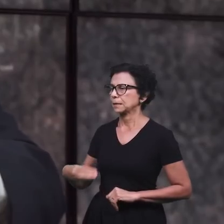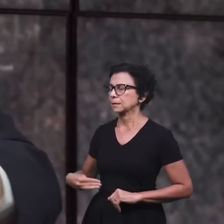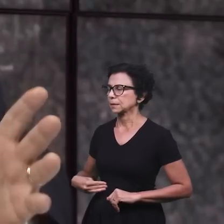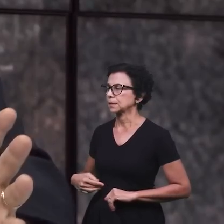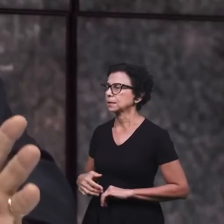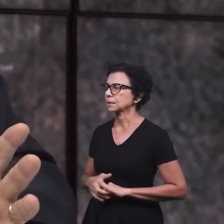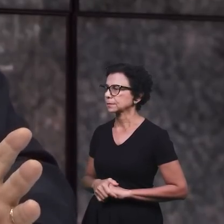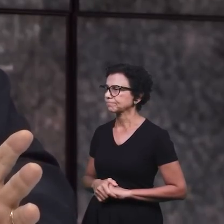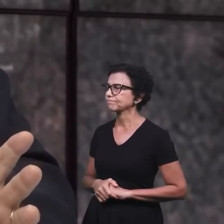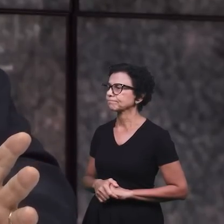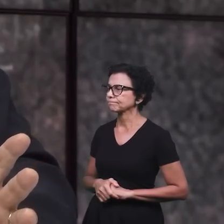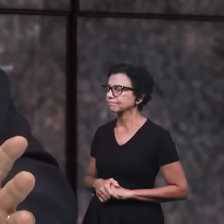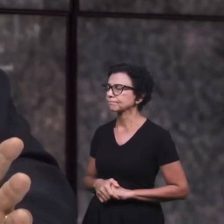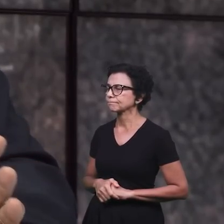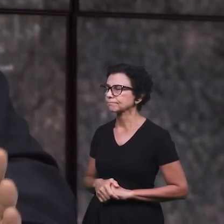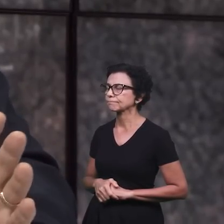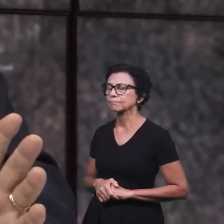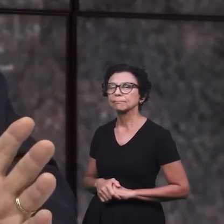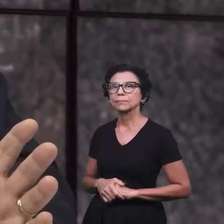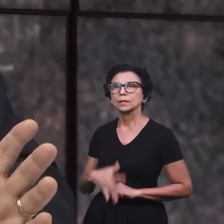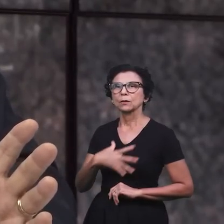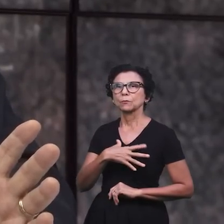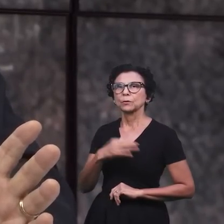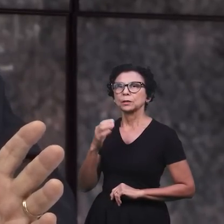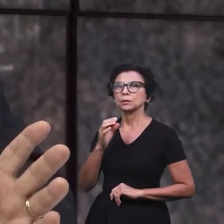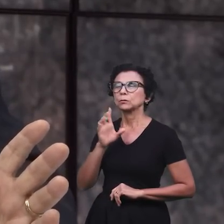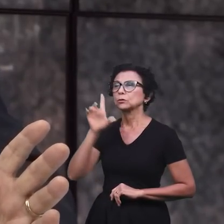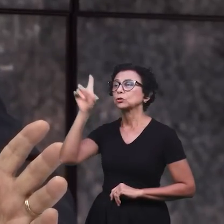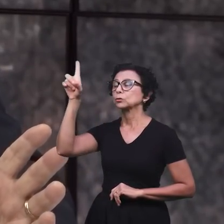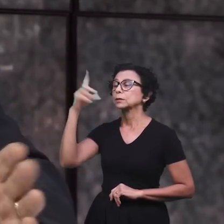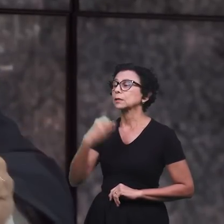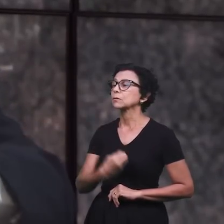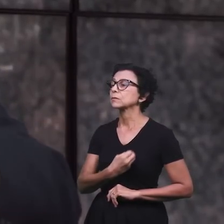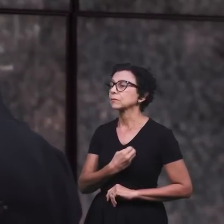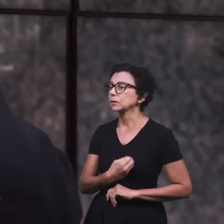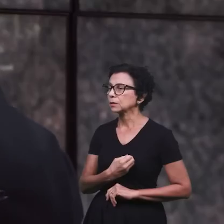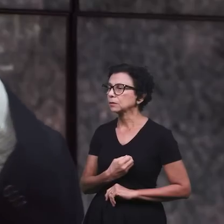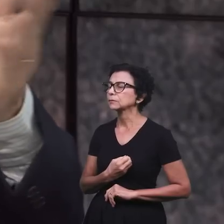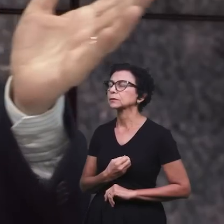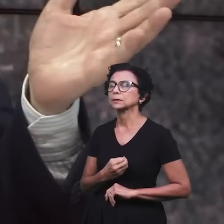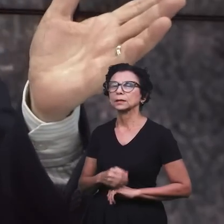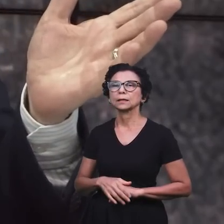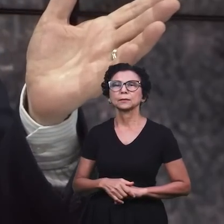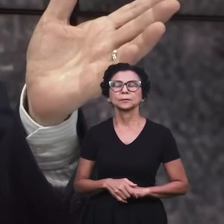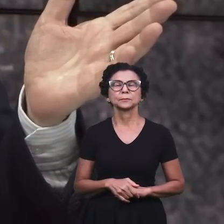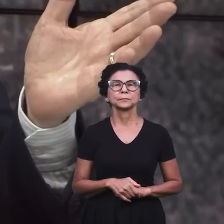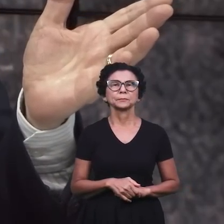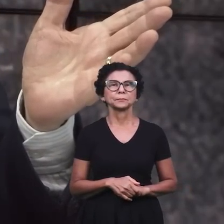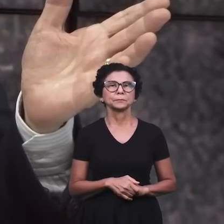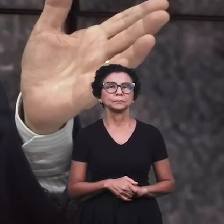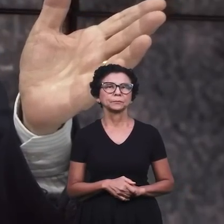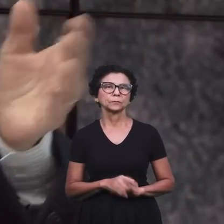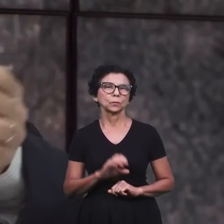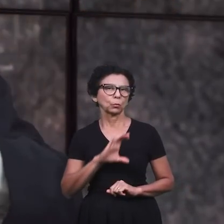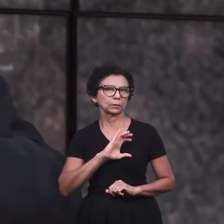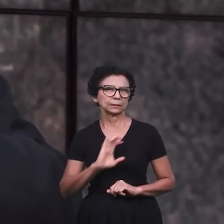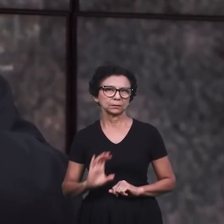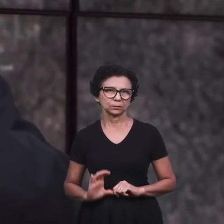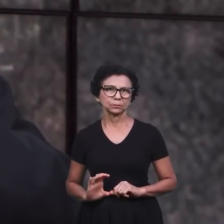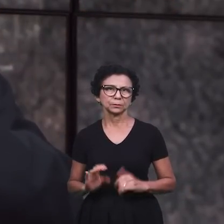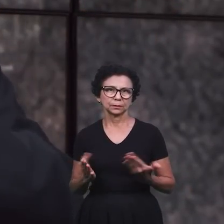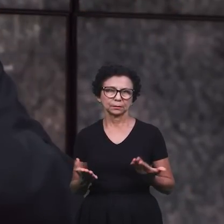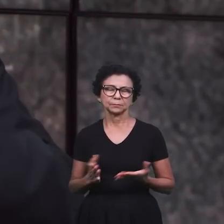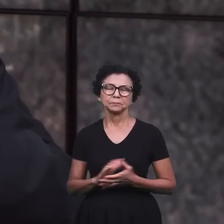de acordo com o Velho Testamento, havia muitas opiniões, interpretações, não é?